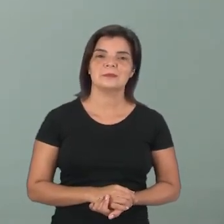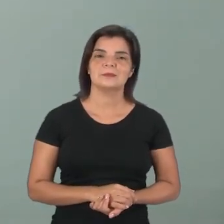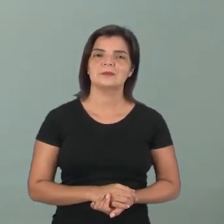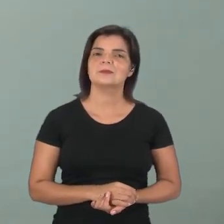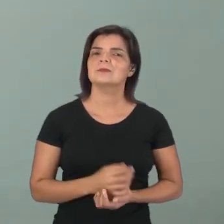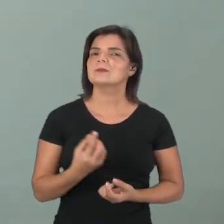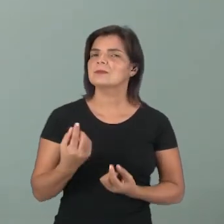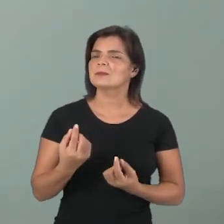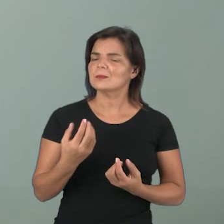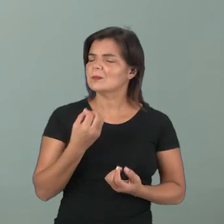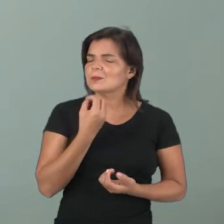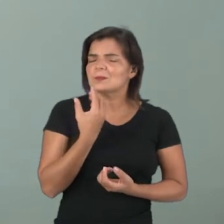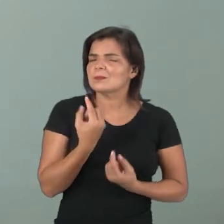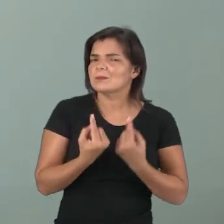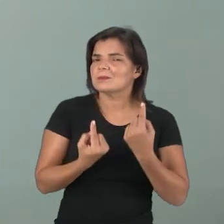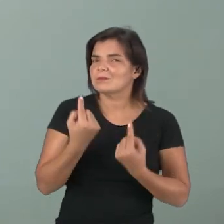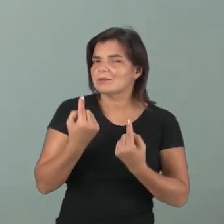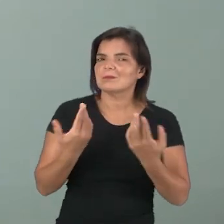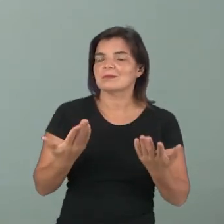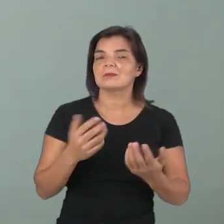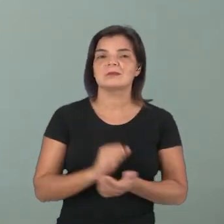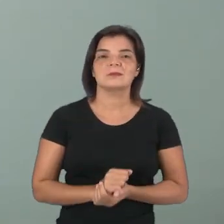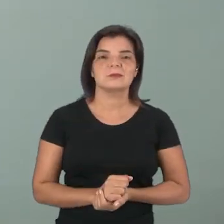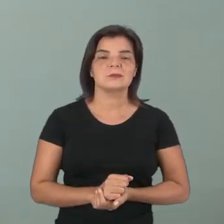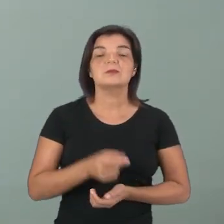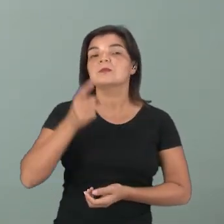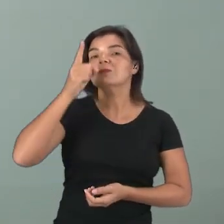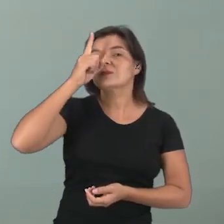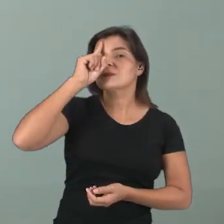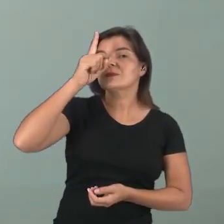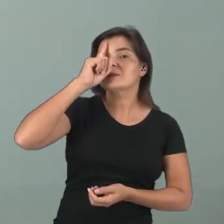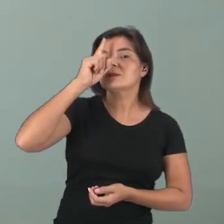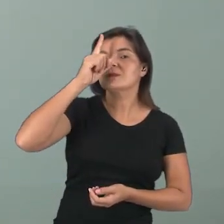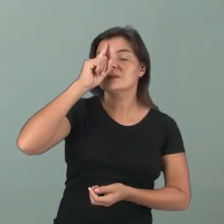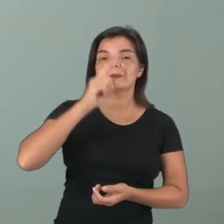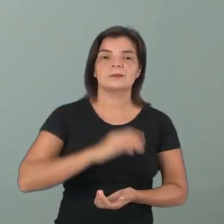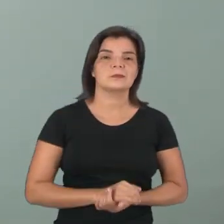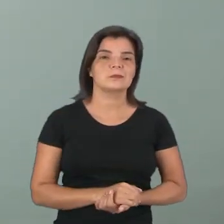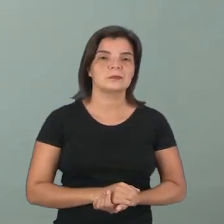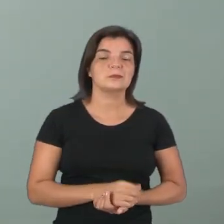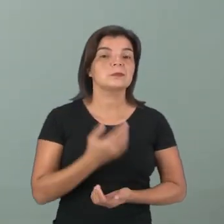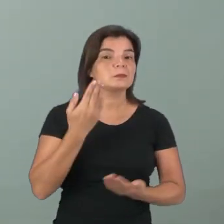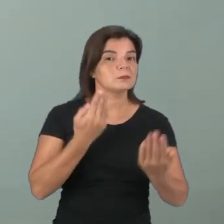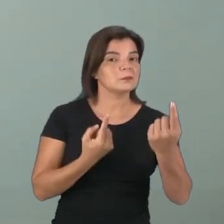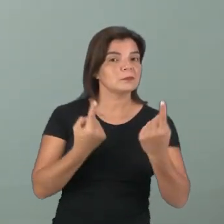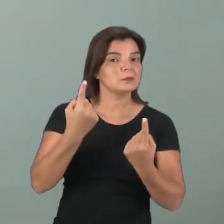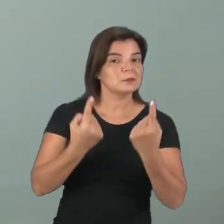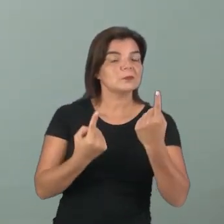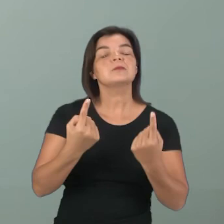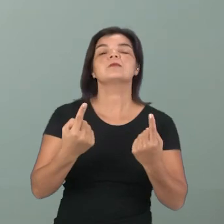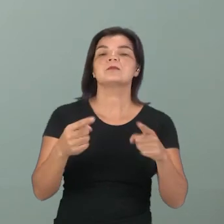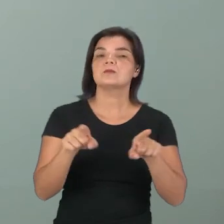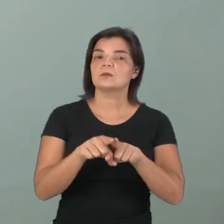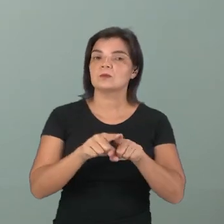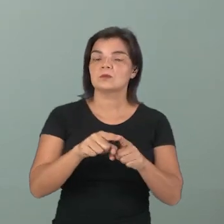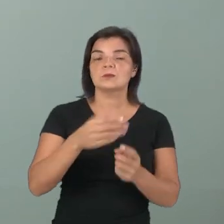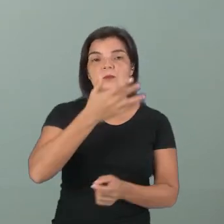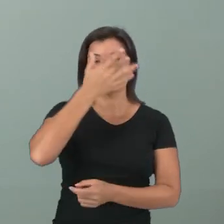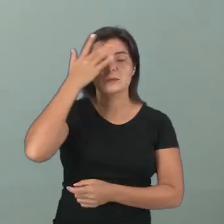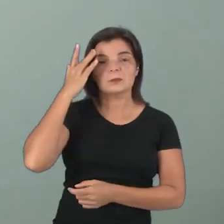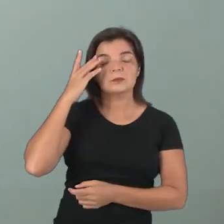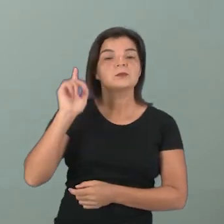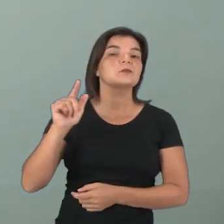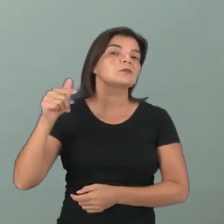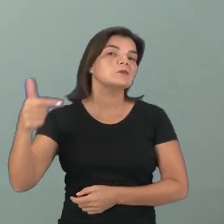Como é comparar grandezas? Muito bem. E no nosso dia a dia? Para comparar o tamanho de uma pessoa e de